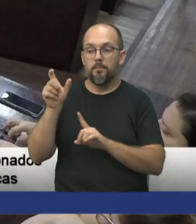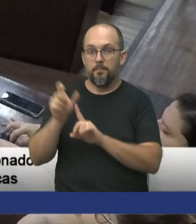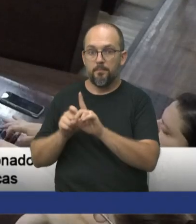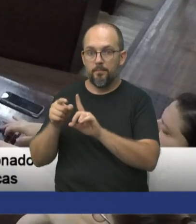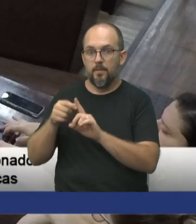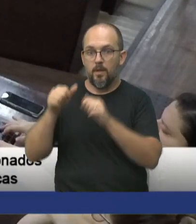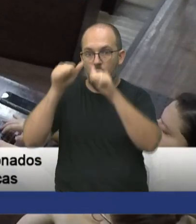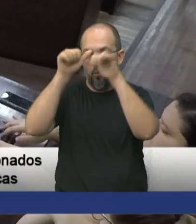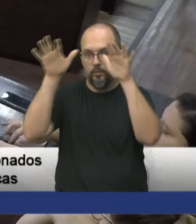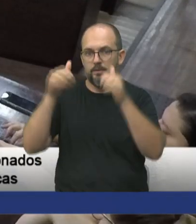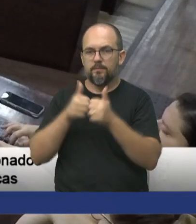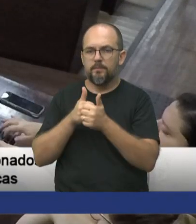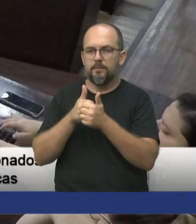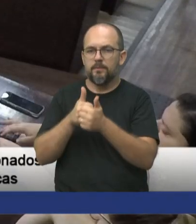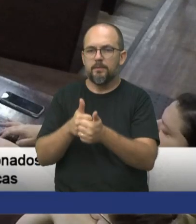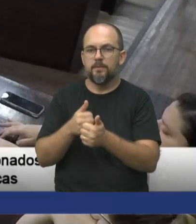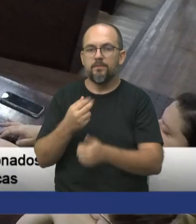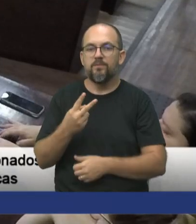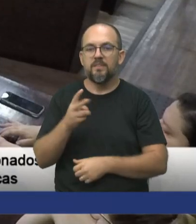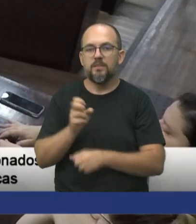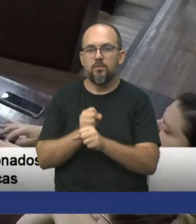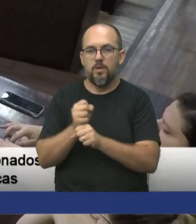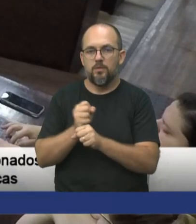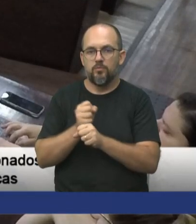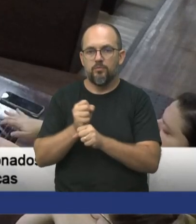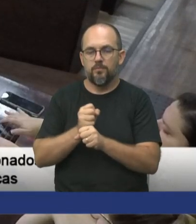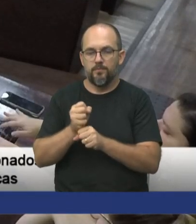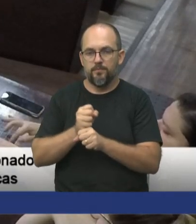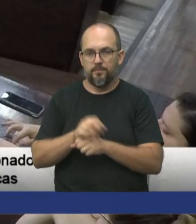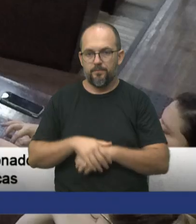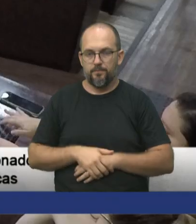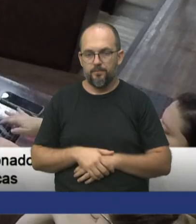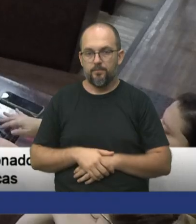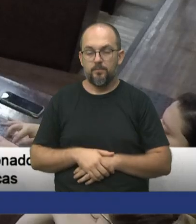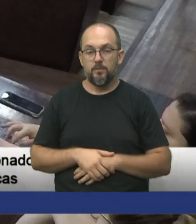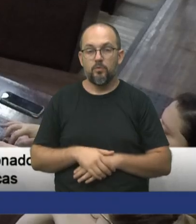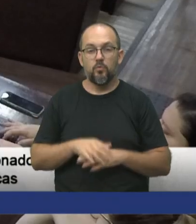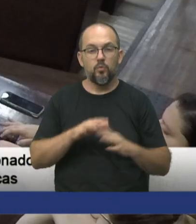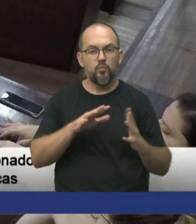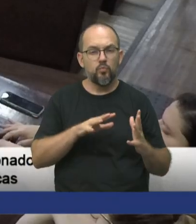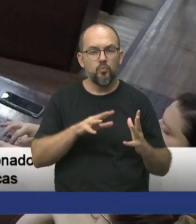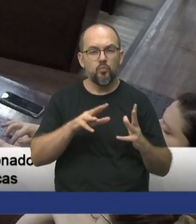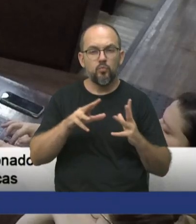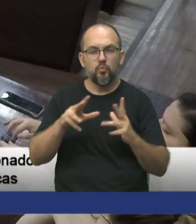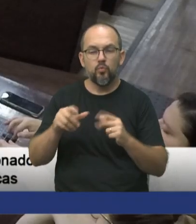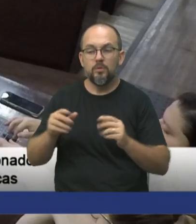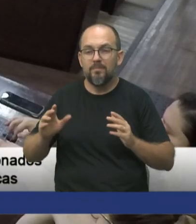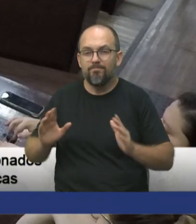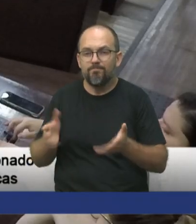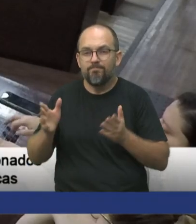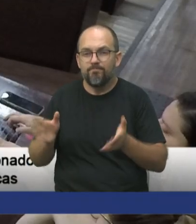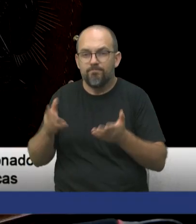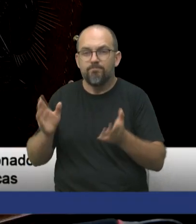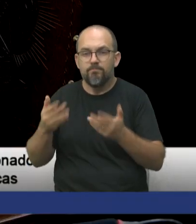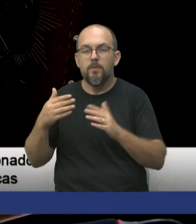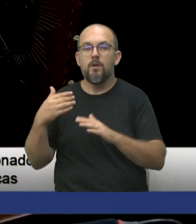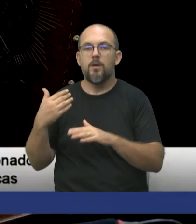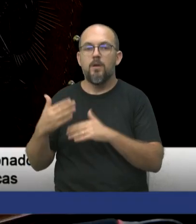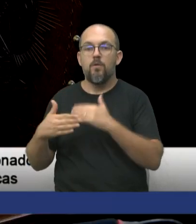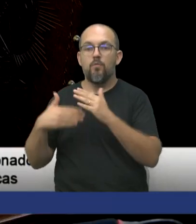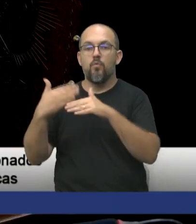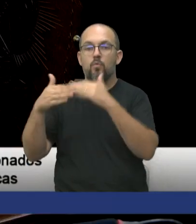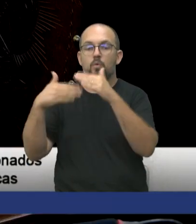acompanharam durante 25 anos. Todos que foram estimulados evoluíram no